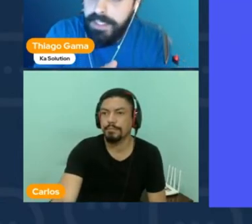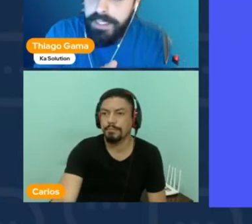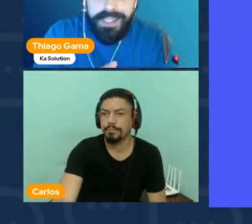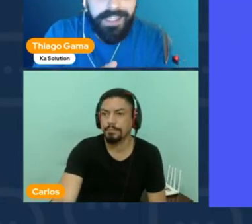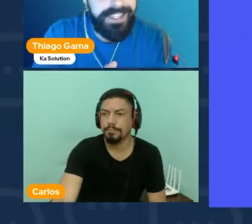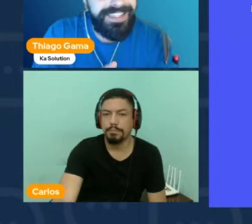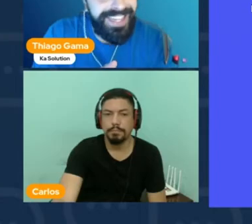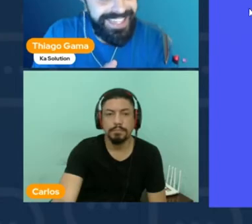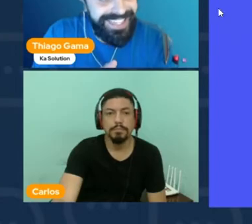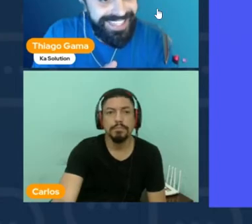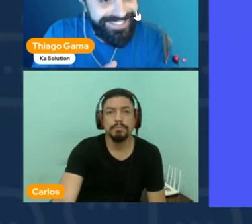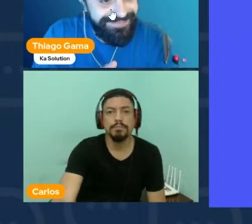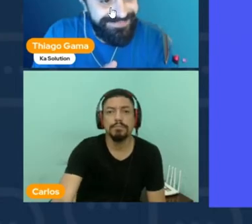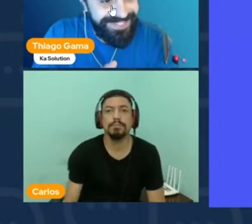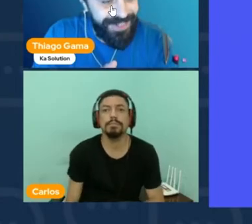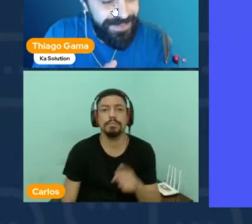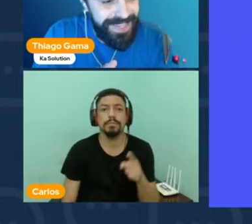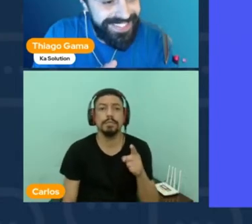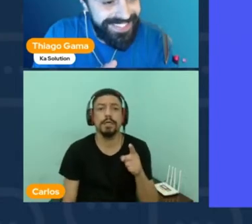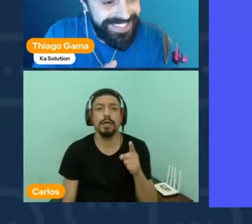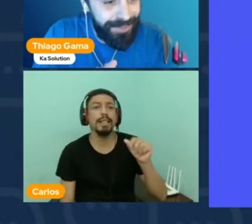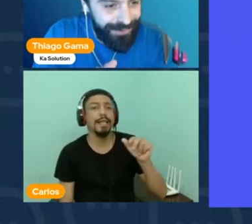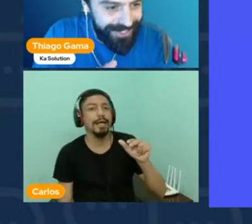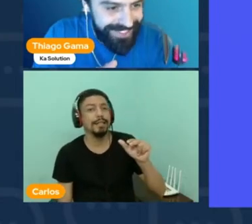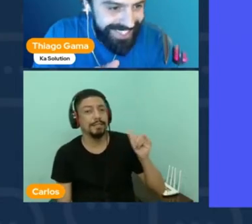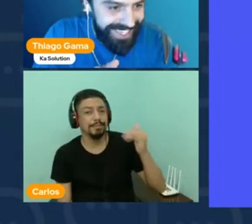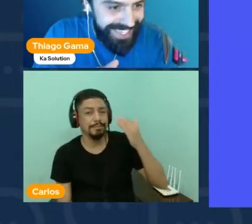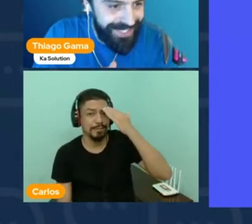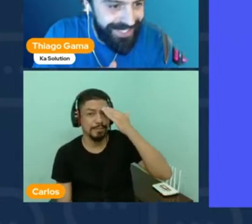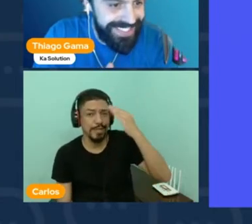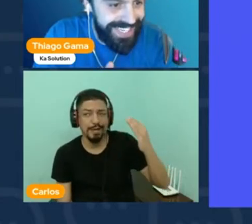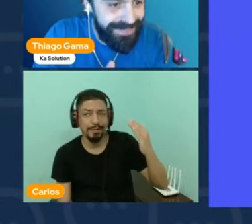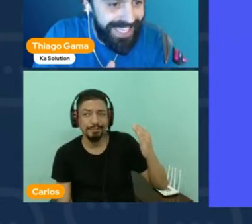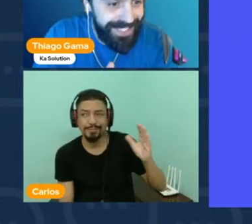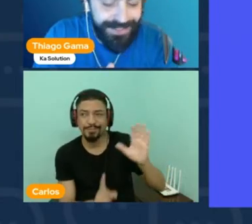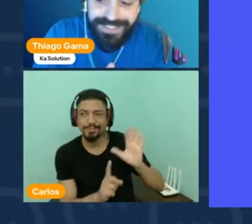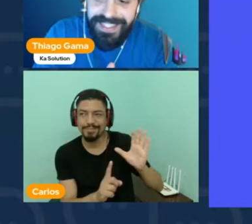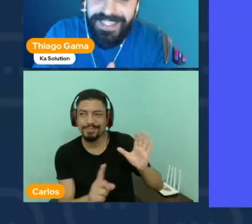prazer. Dani, começando por você aí, os